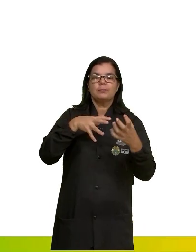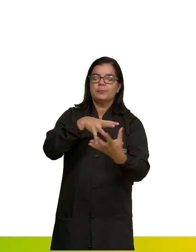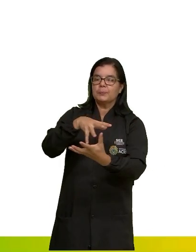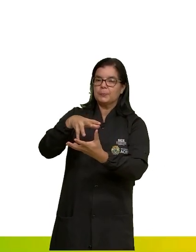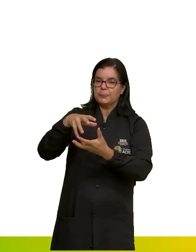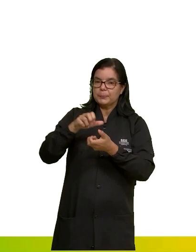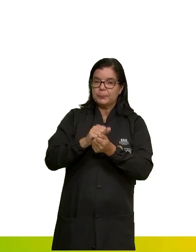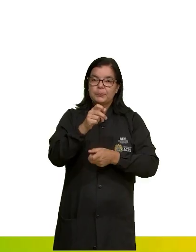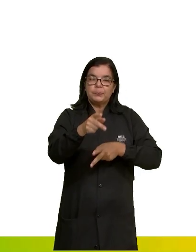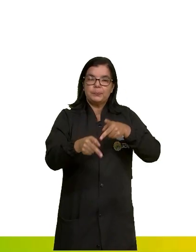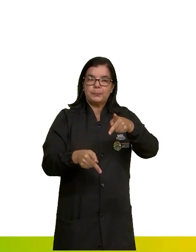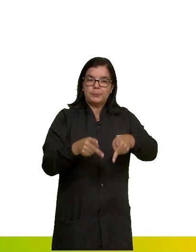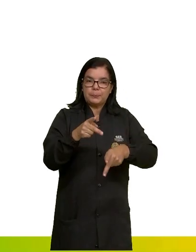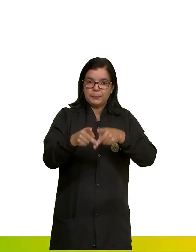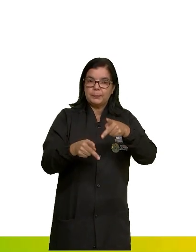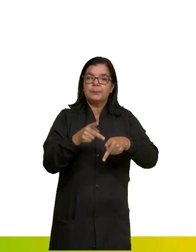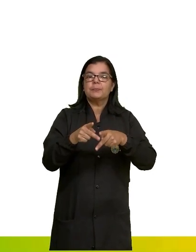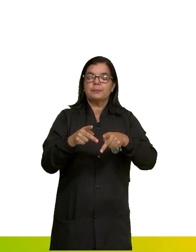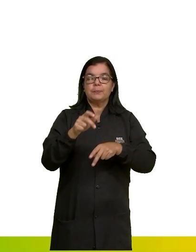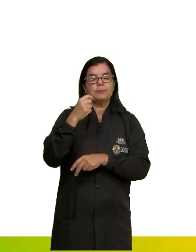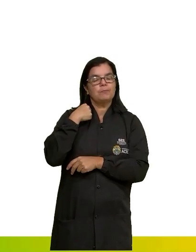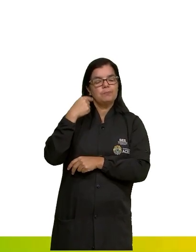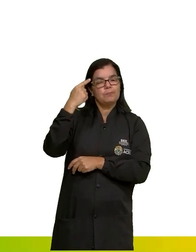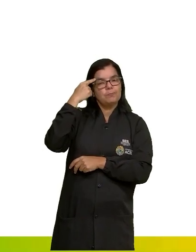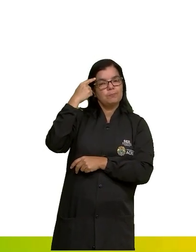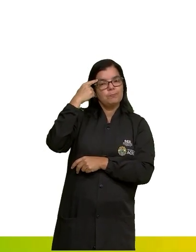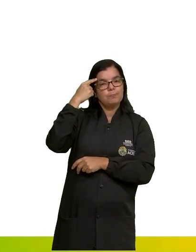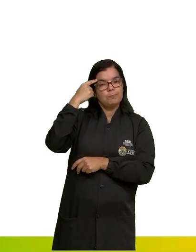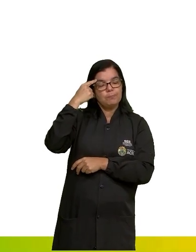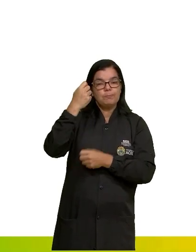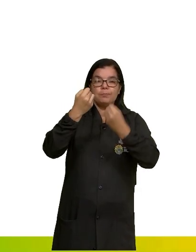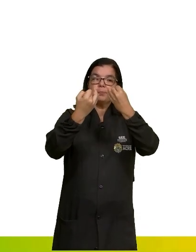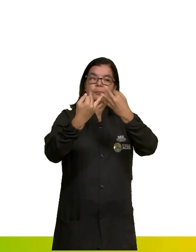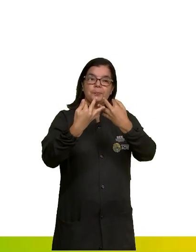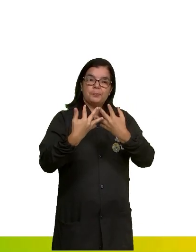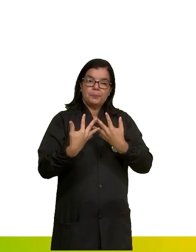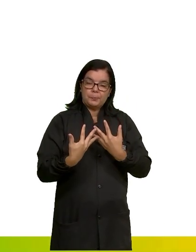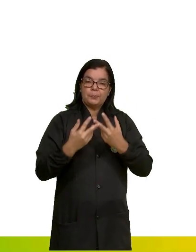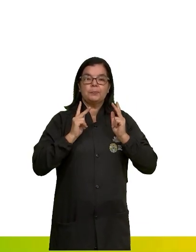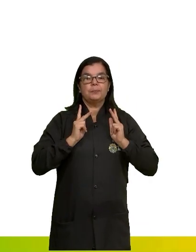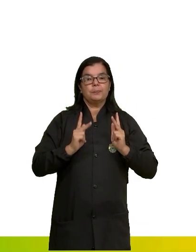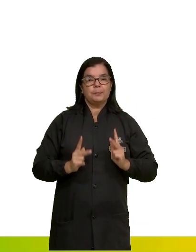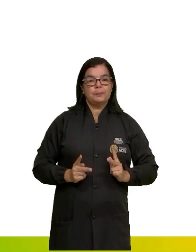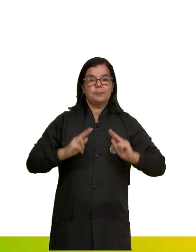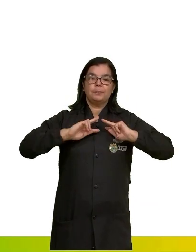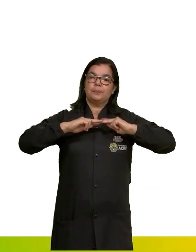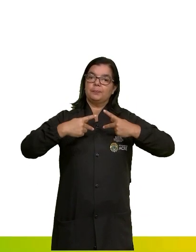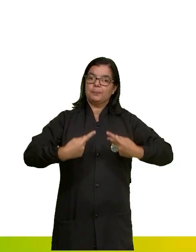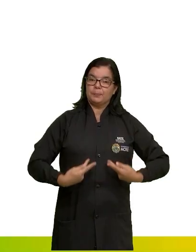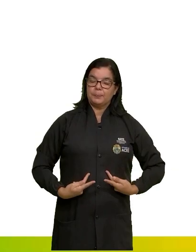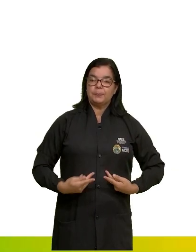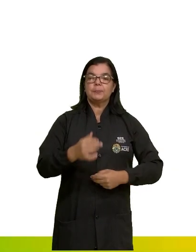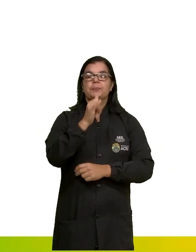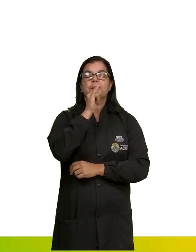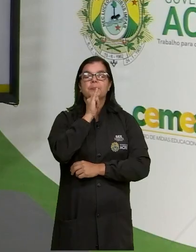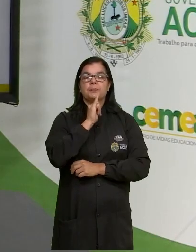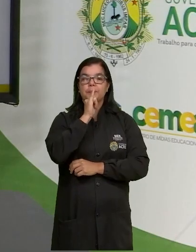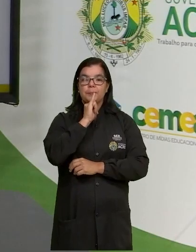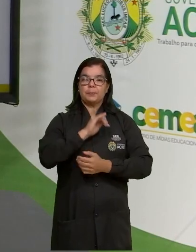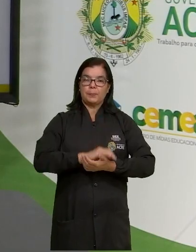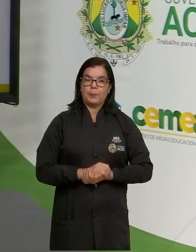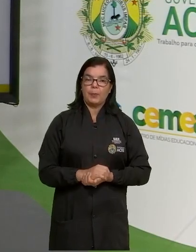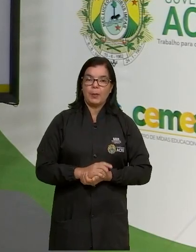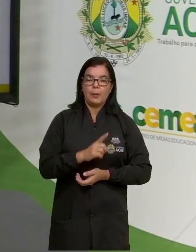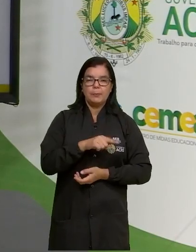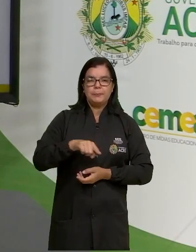um povo e servem como analogia para explicar o comportamento humano. Quer ver uma coisa? Então,